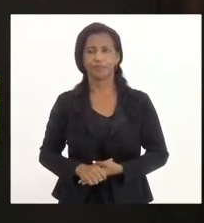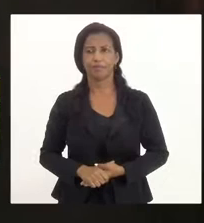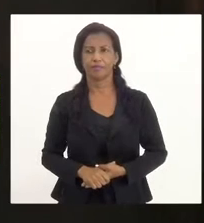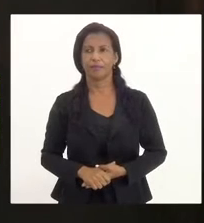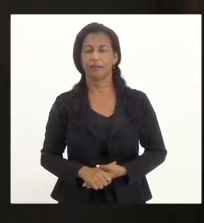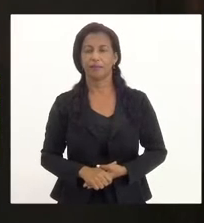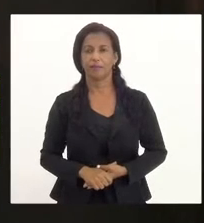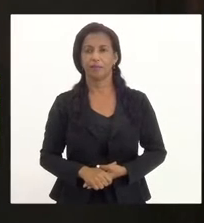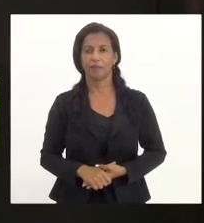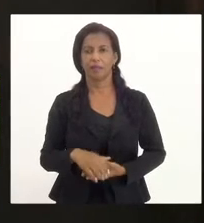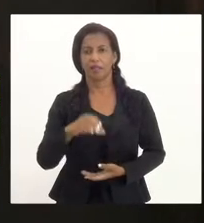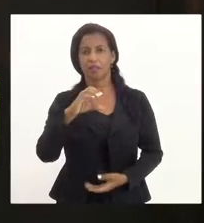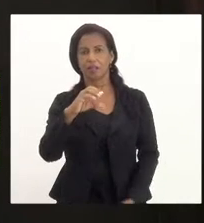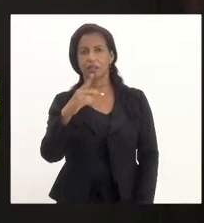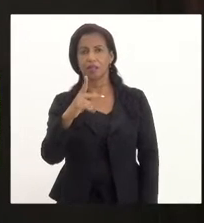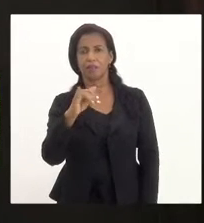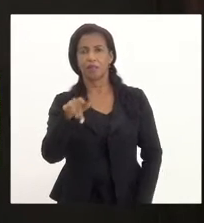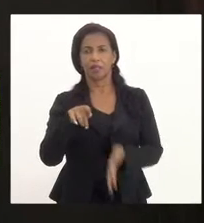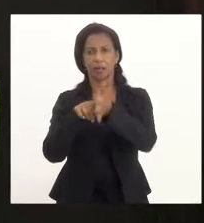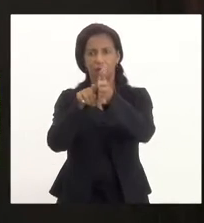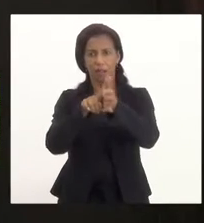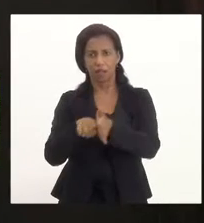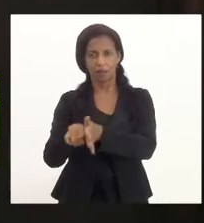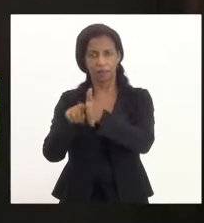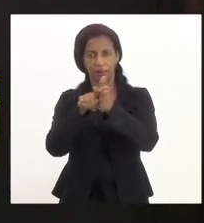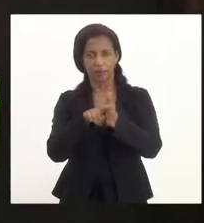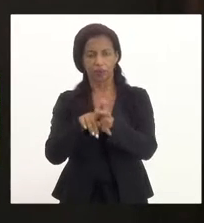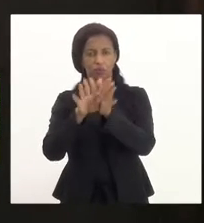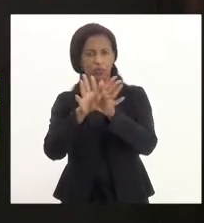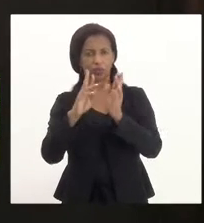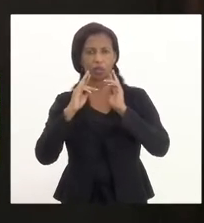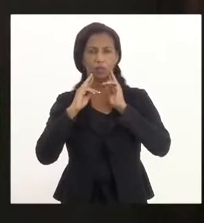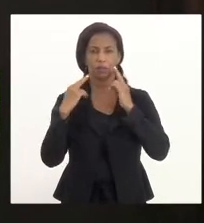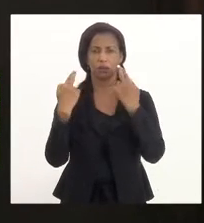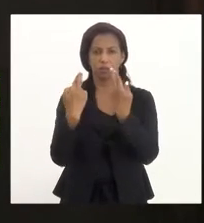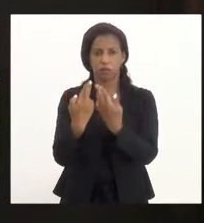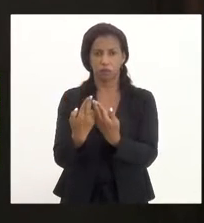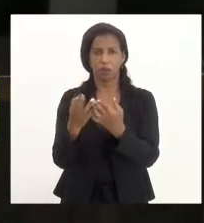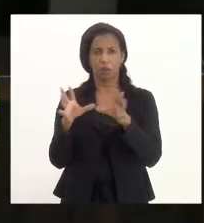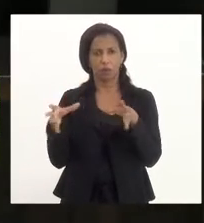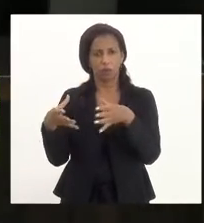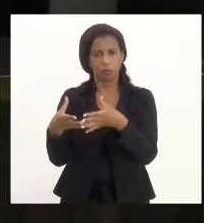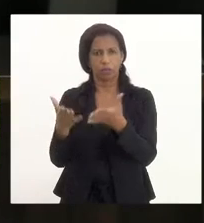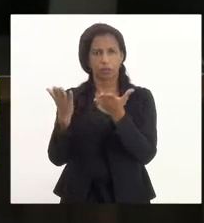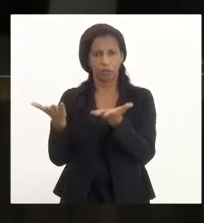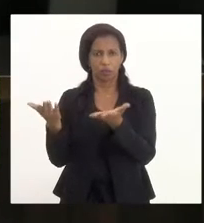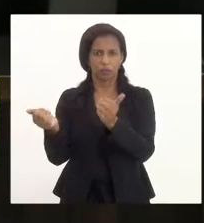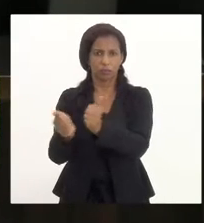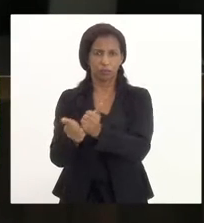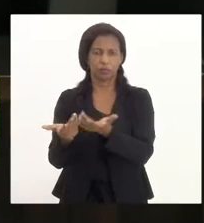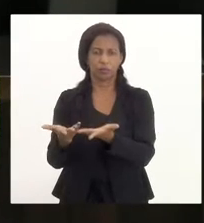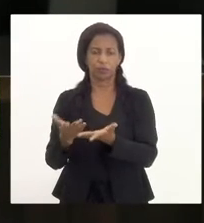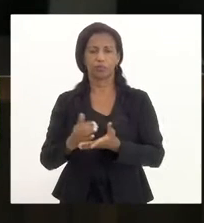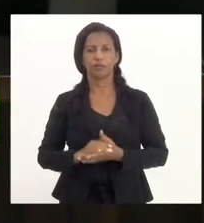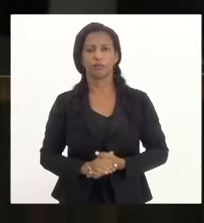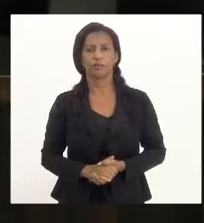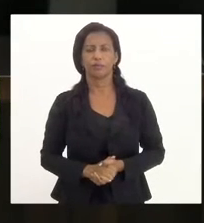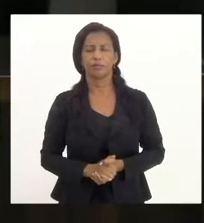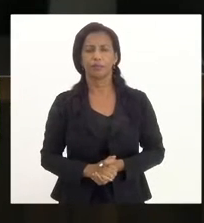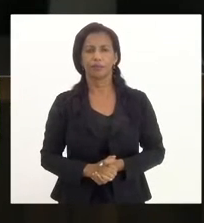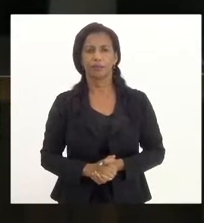a CPI que investigou essa questão já teve uma reunião com vossa excelência e